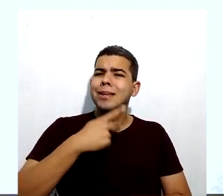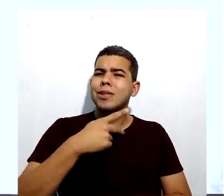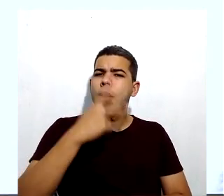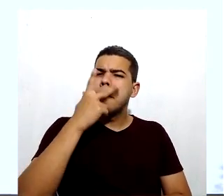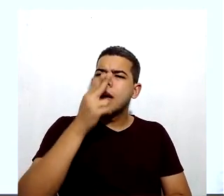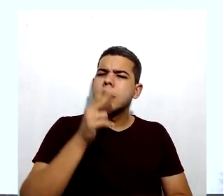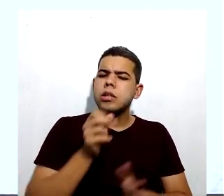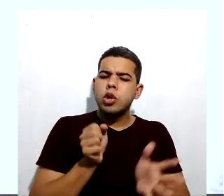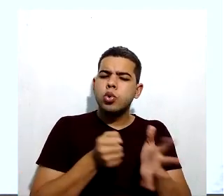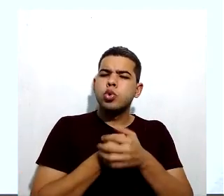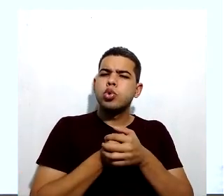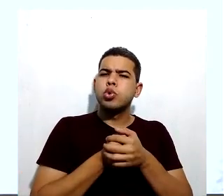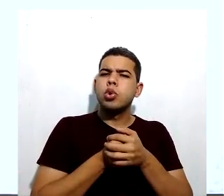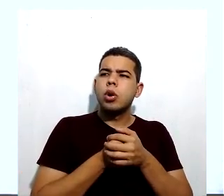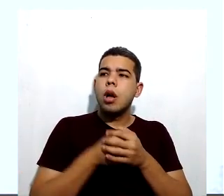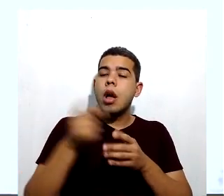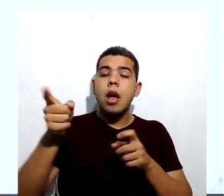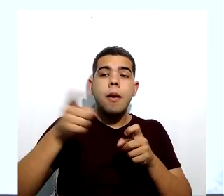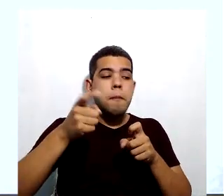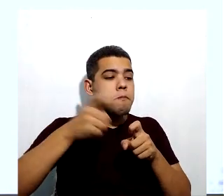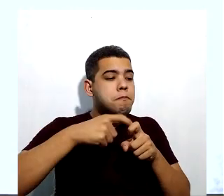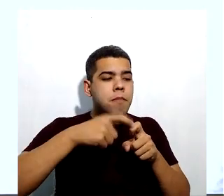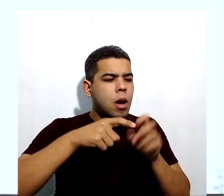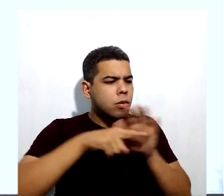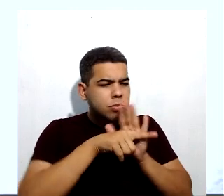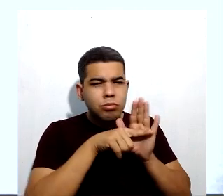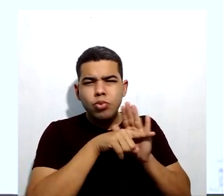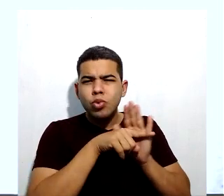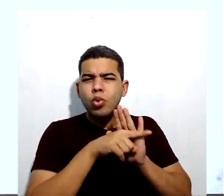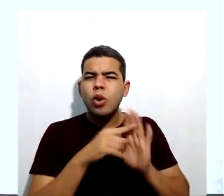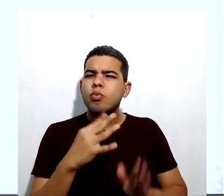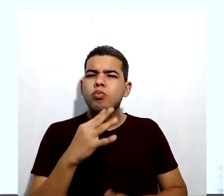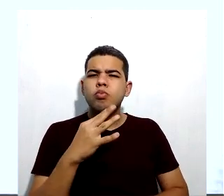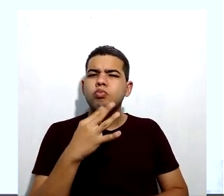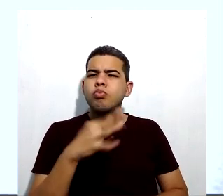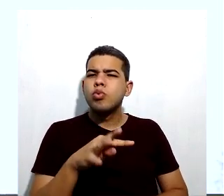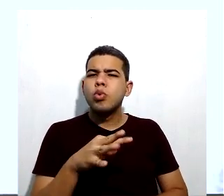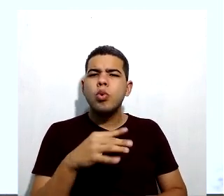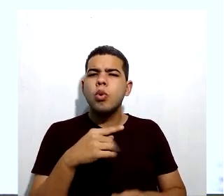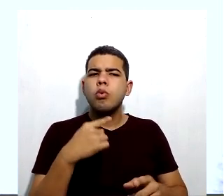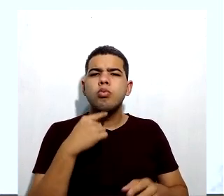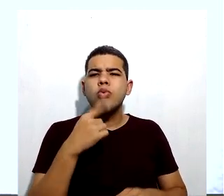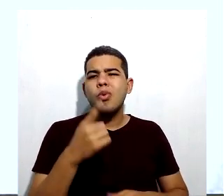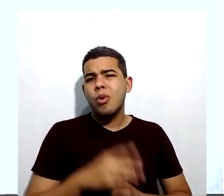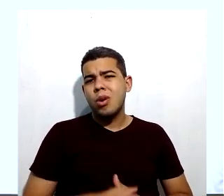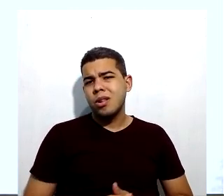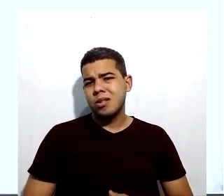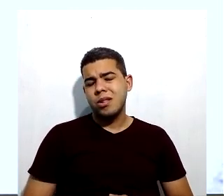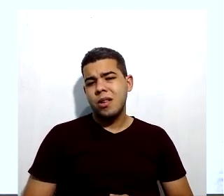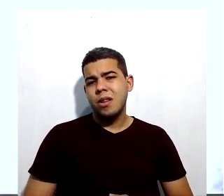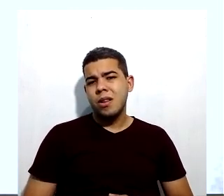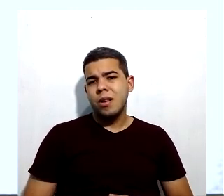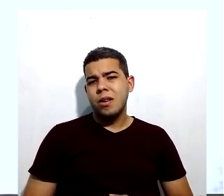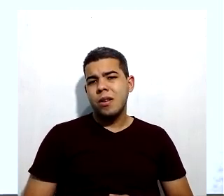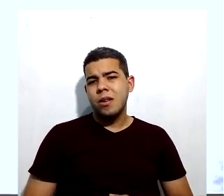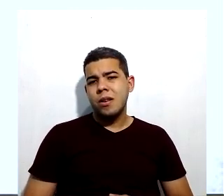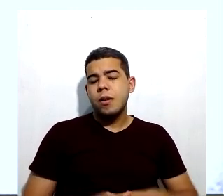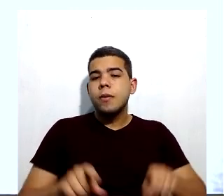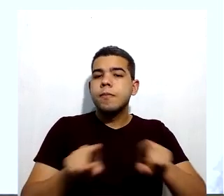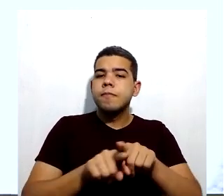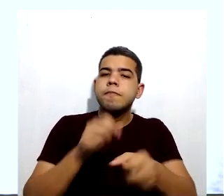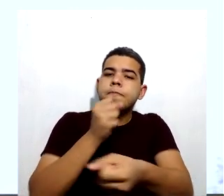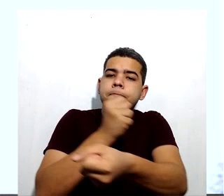E esses sintomas o médico ele não vai conseguir diagnosticar qual é a doença correta. Eu falei também sobre a questão